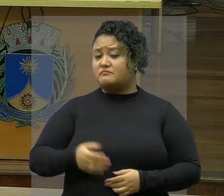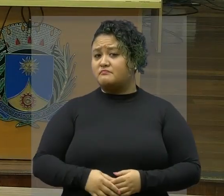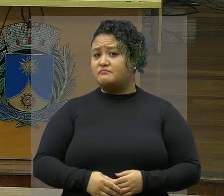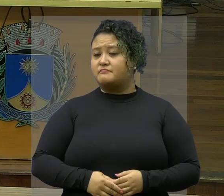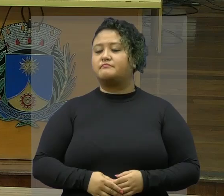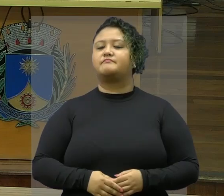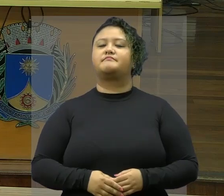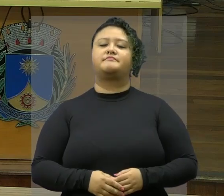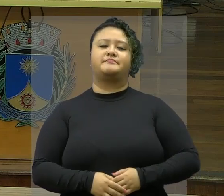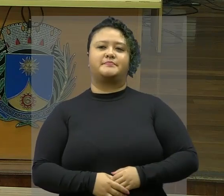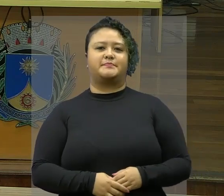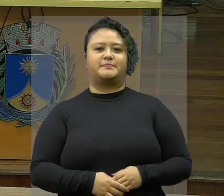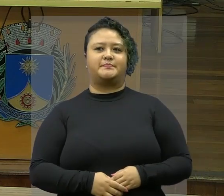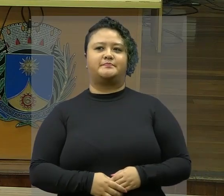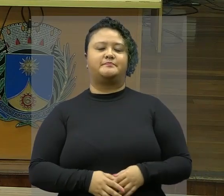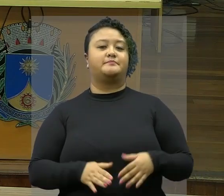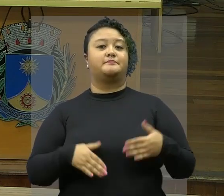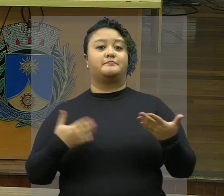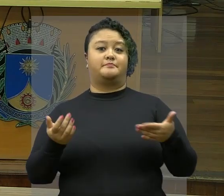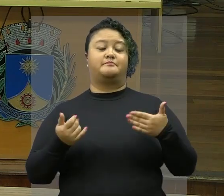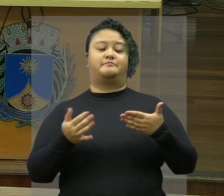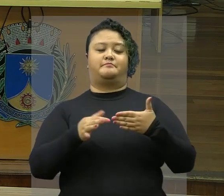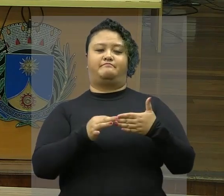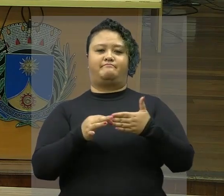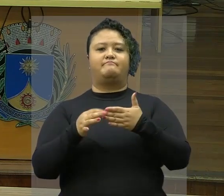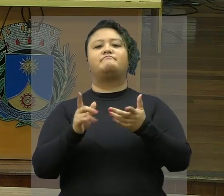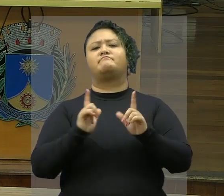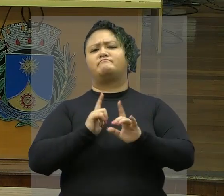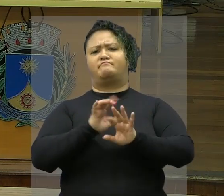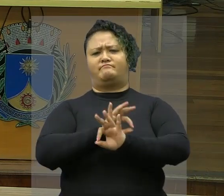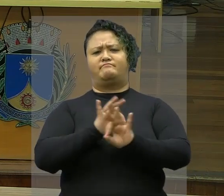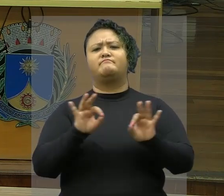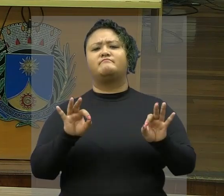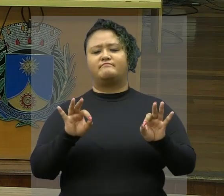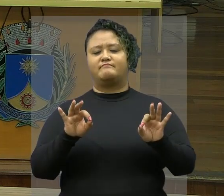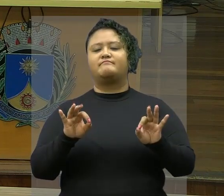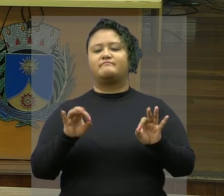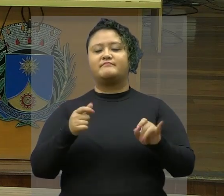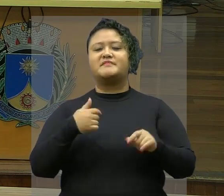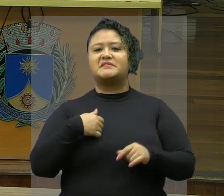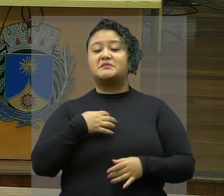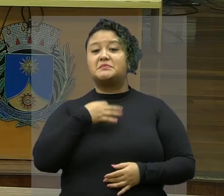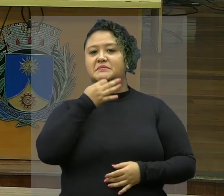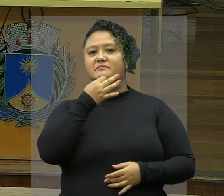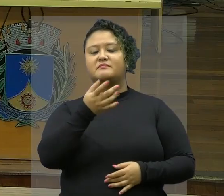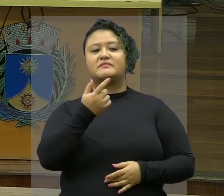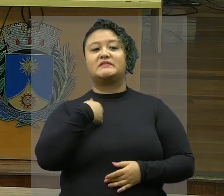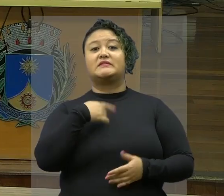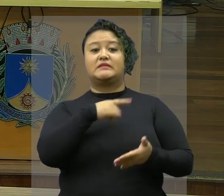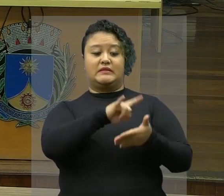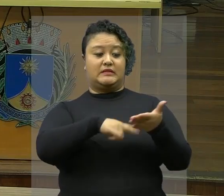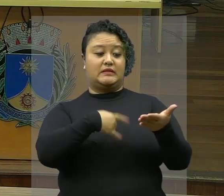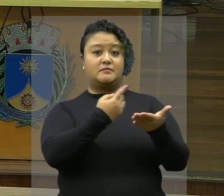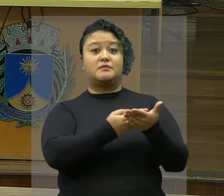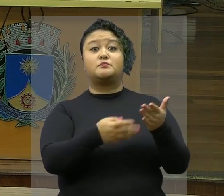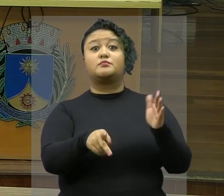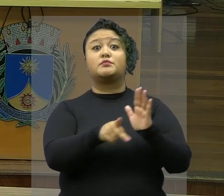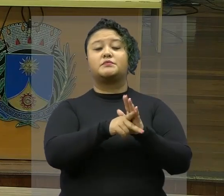Bom, os encaminhamentos excelentes, inclusive acho que o requerimento enviado ao